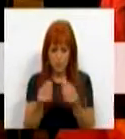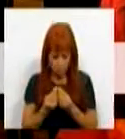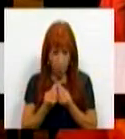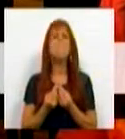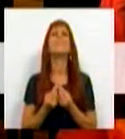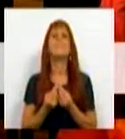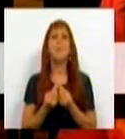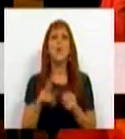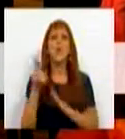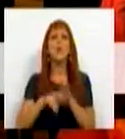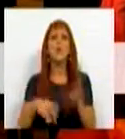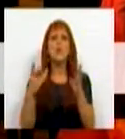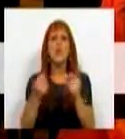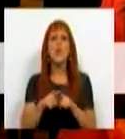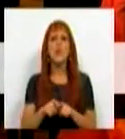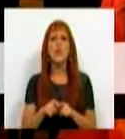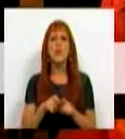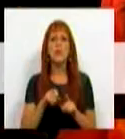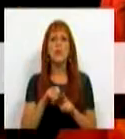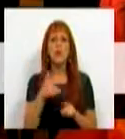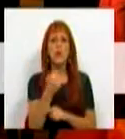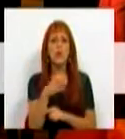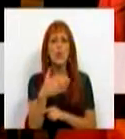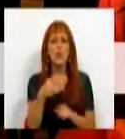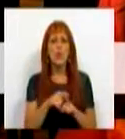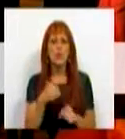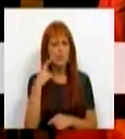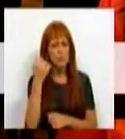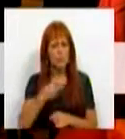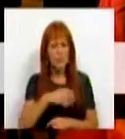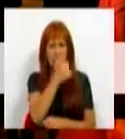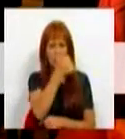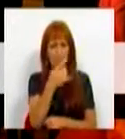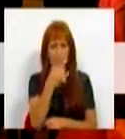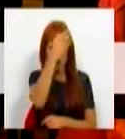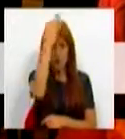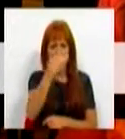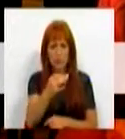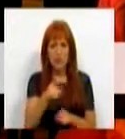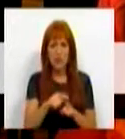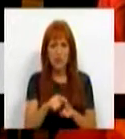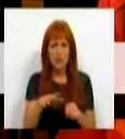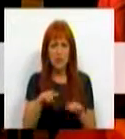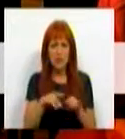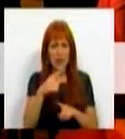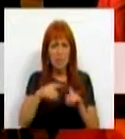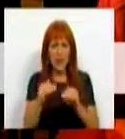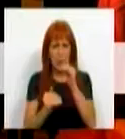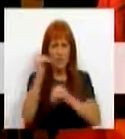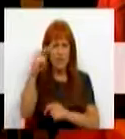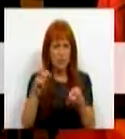chegar, o relatório de controle interno de 2011, nele foram identificados 56% de deficiências de nível médio e